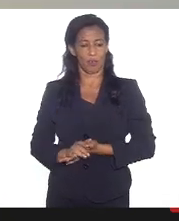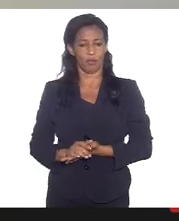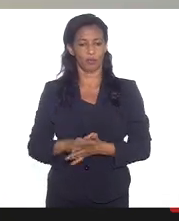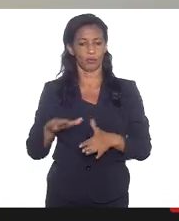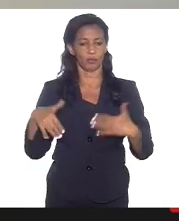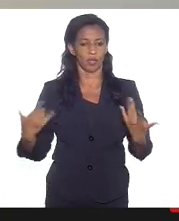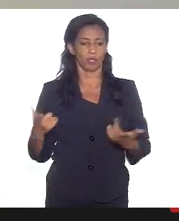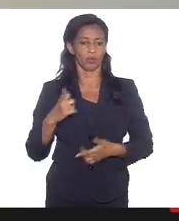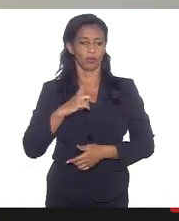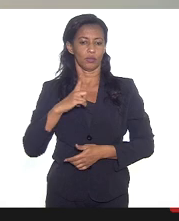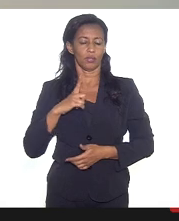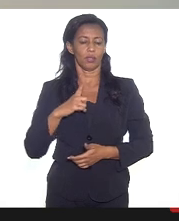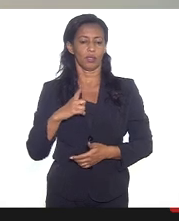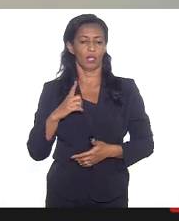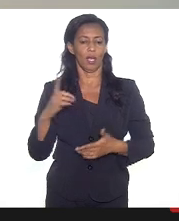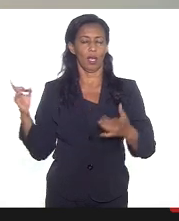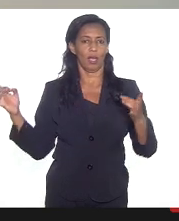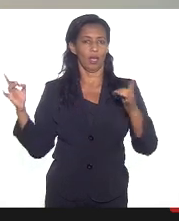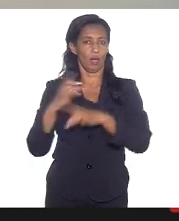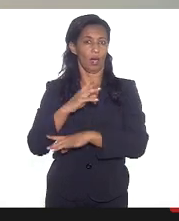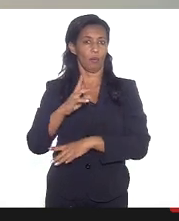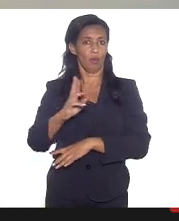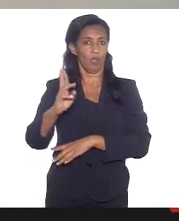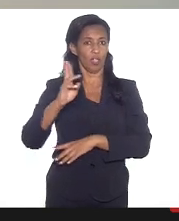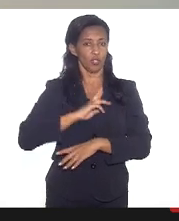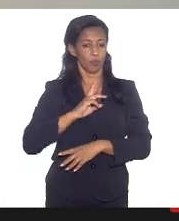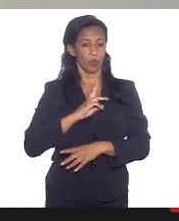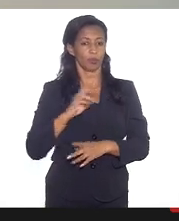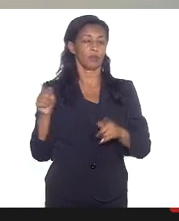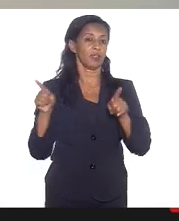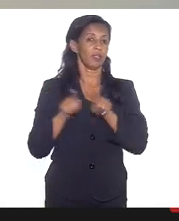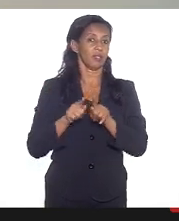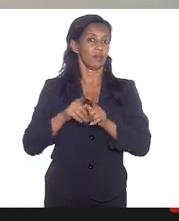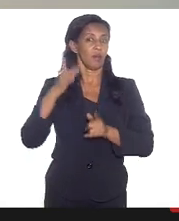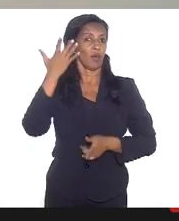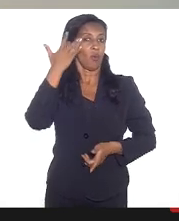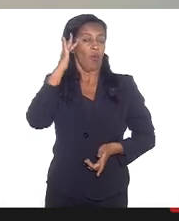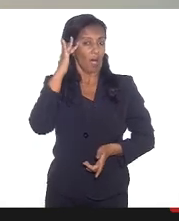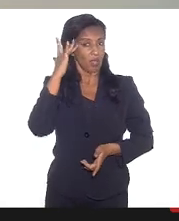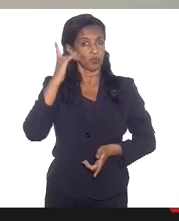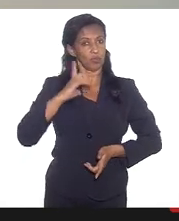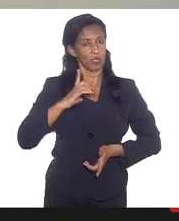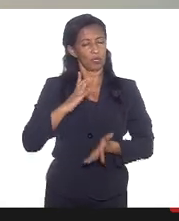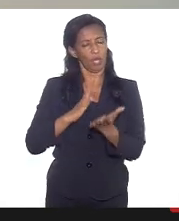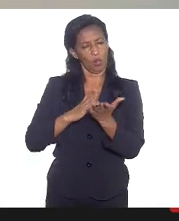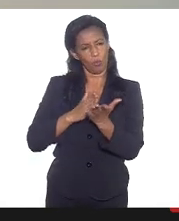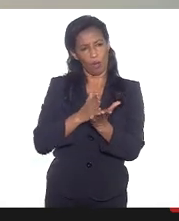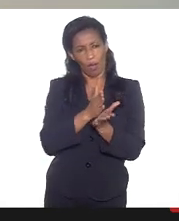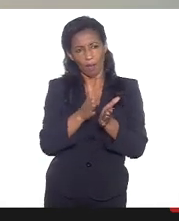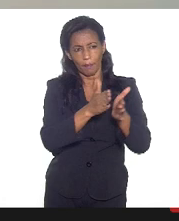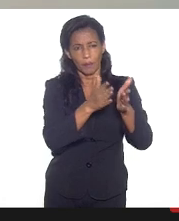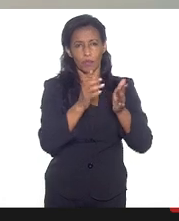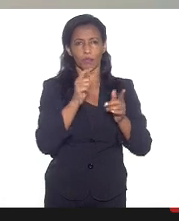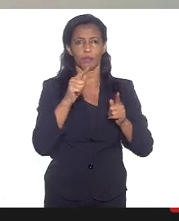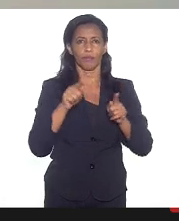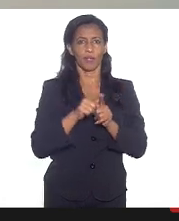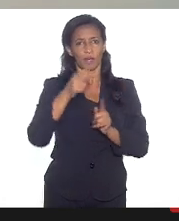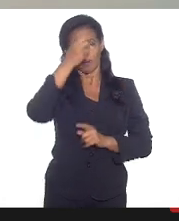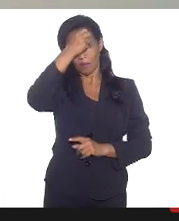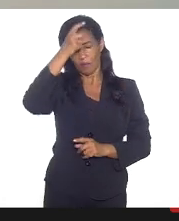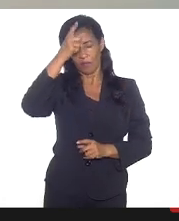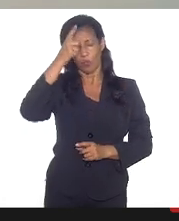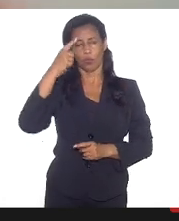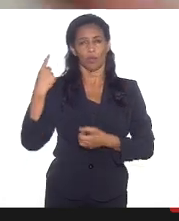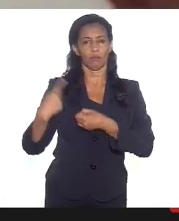que vem no ajuste CNF. Então, eu acabo respondendo para um Petro, que também acho que há caminho, sim, para que os municípios tenham acesso. Mas, de novo,